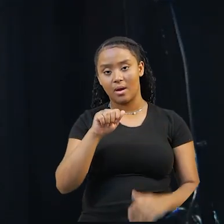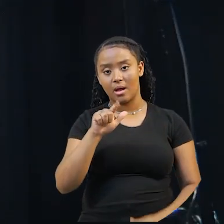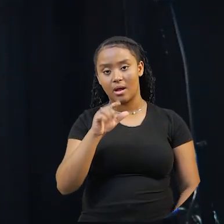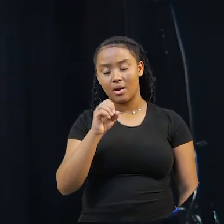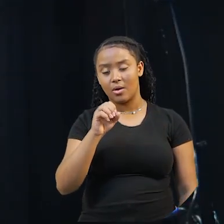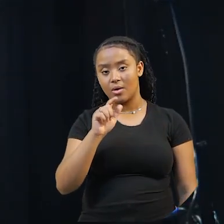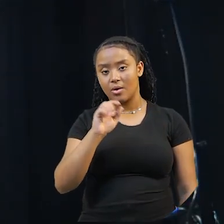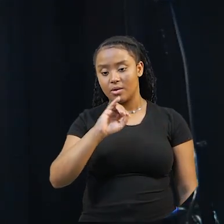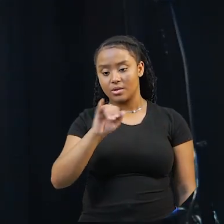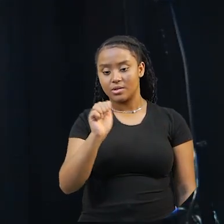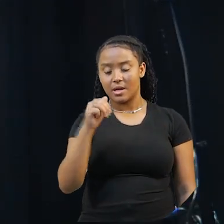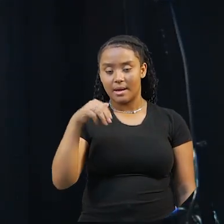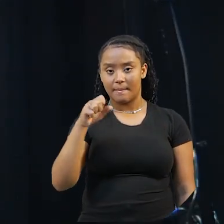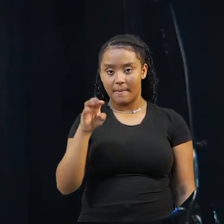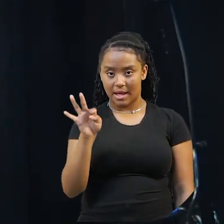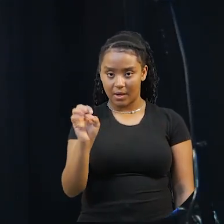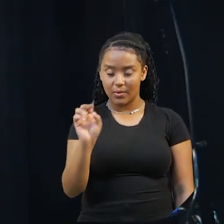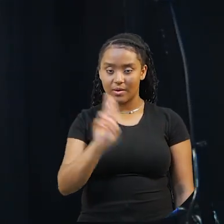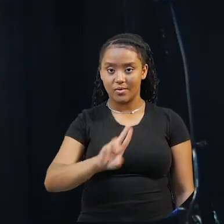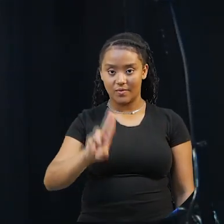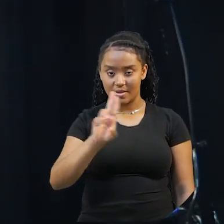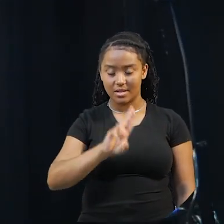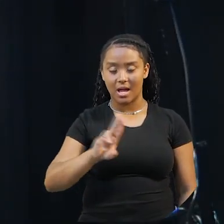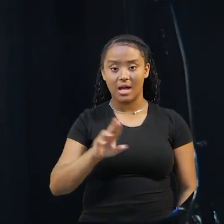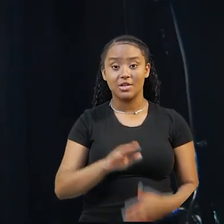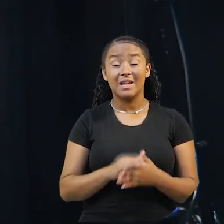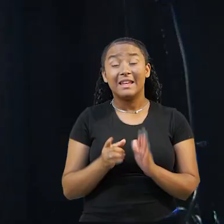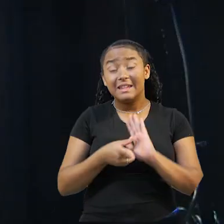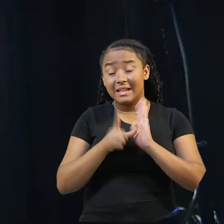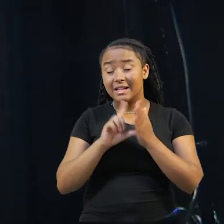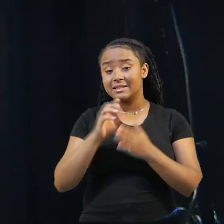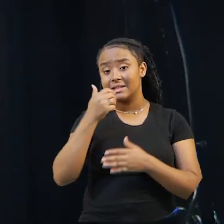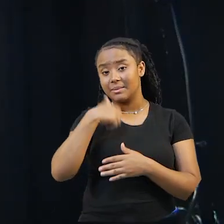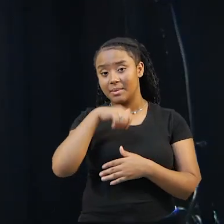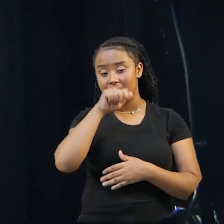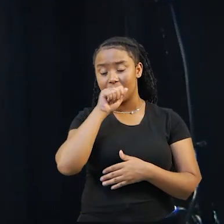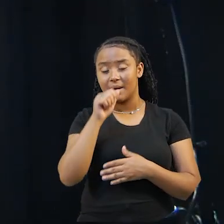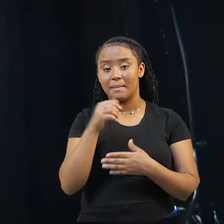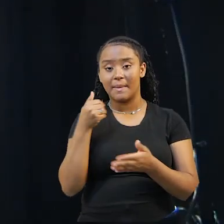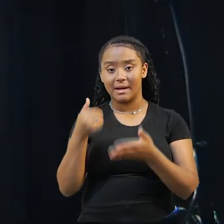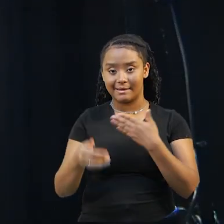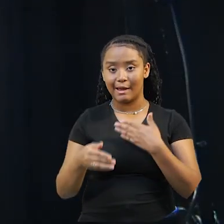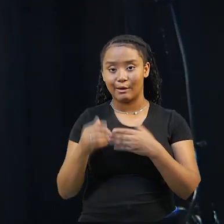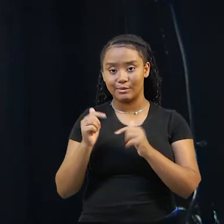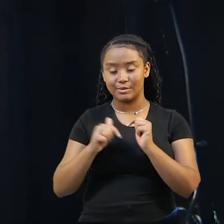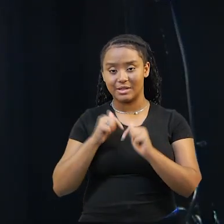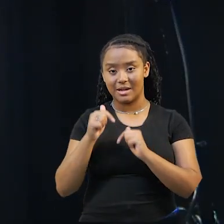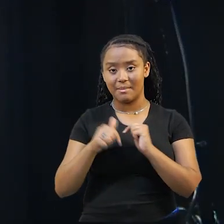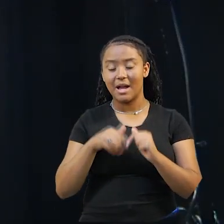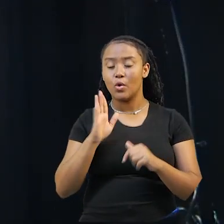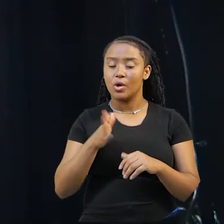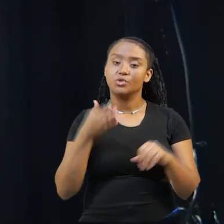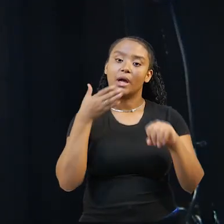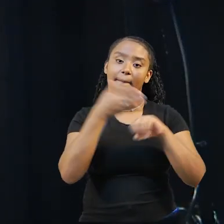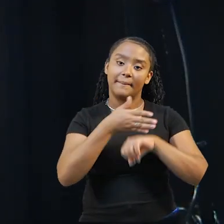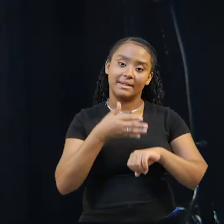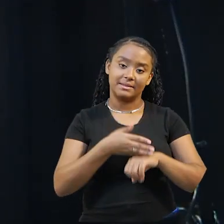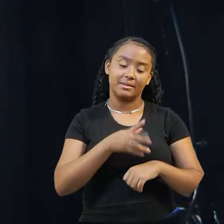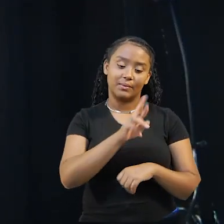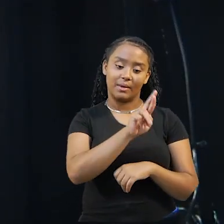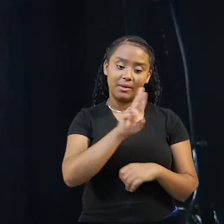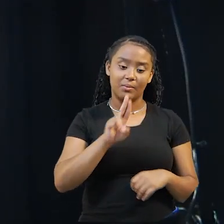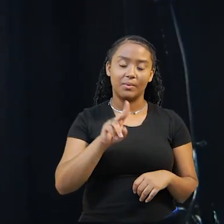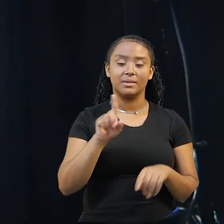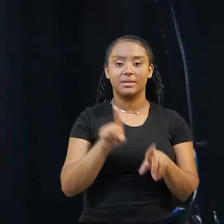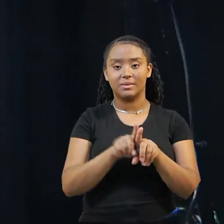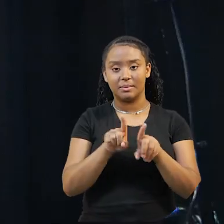universidade. Eu consegui, um pouco antes dela perder o emprego, como o salário já era baixo, eu já tinha acesso ao RU. Então, eu tinha uma